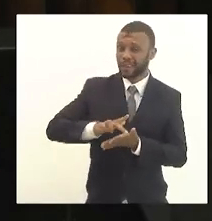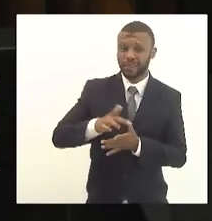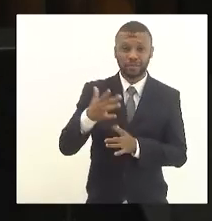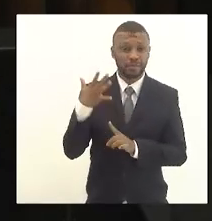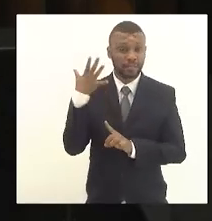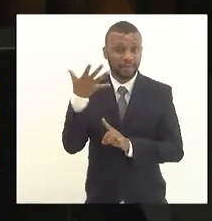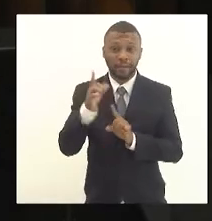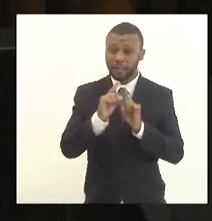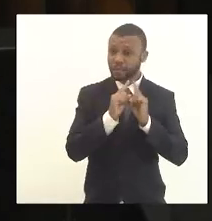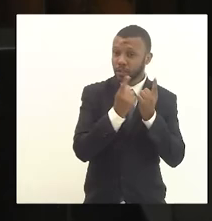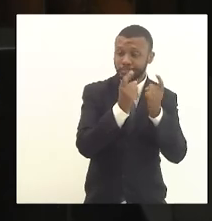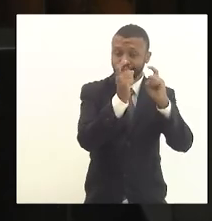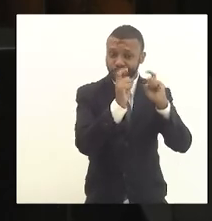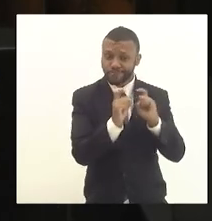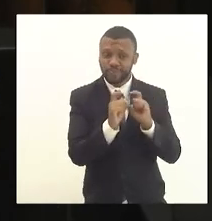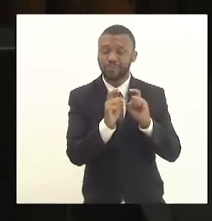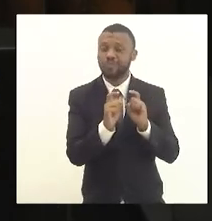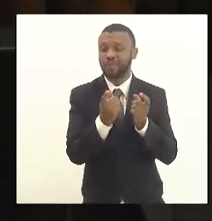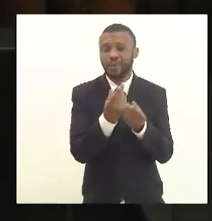Rapidamente.